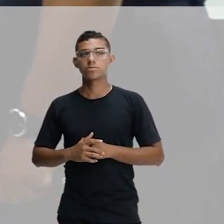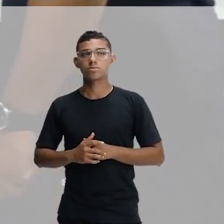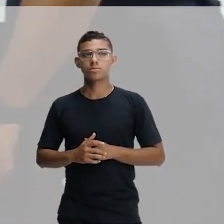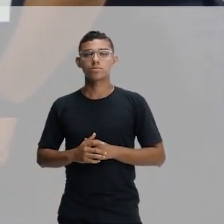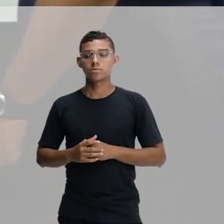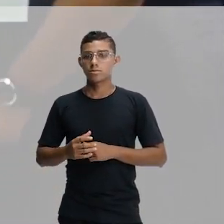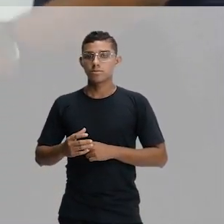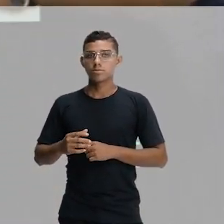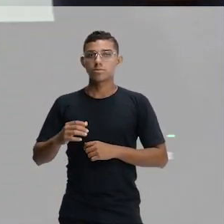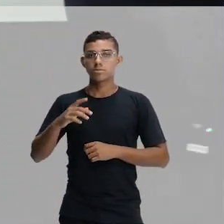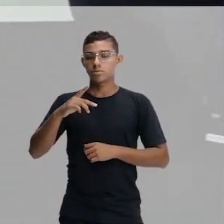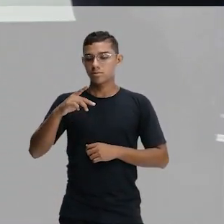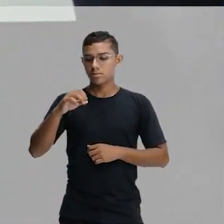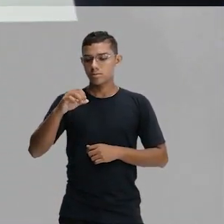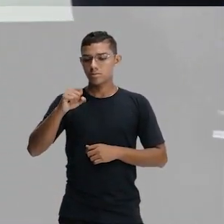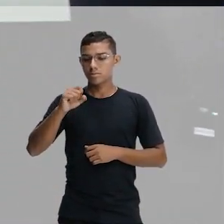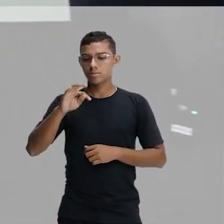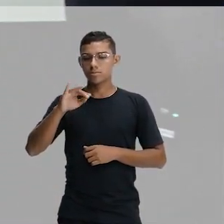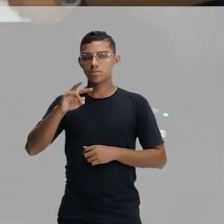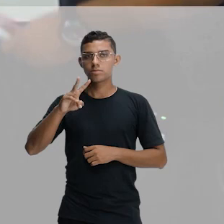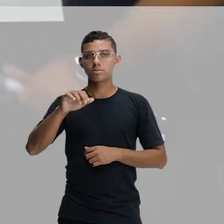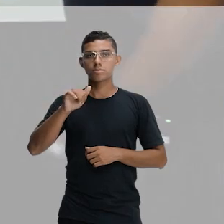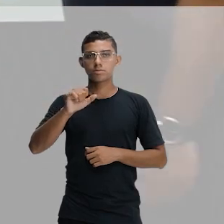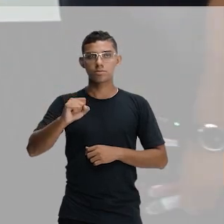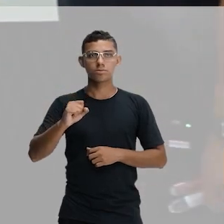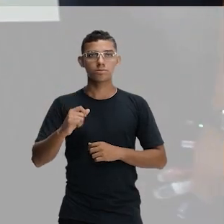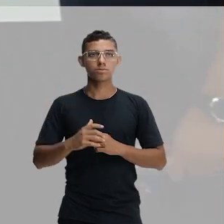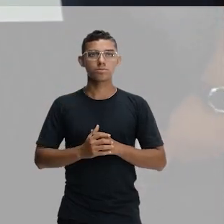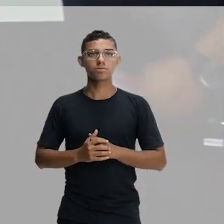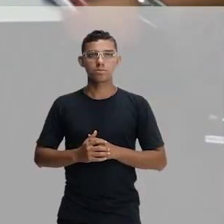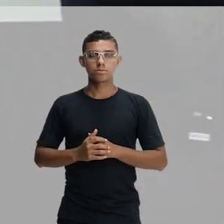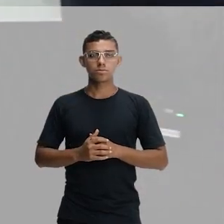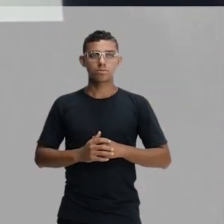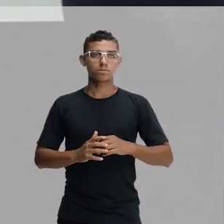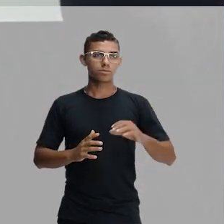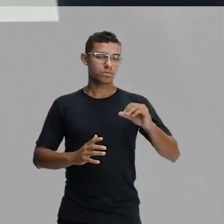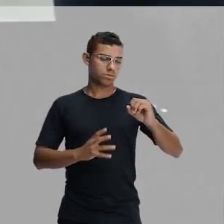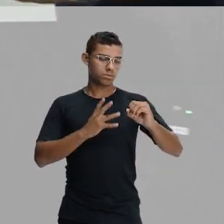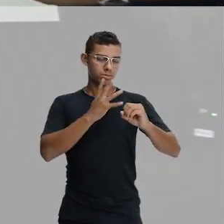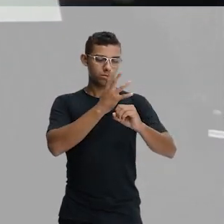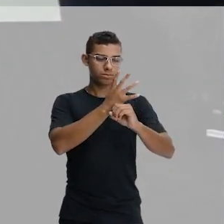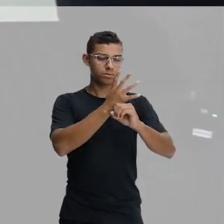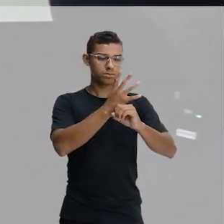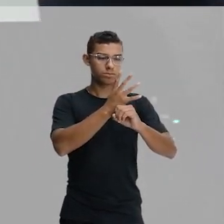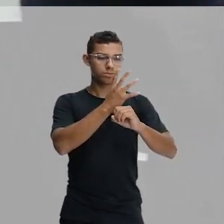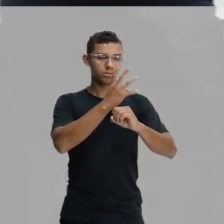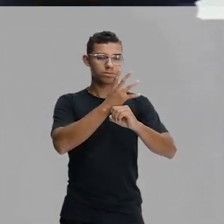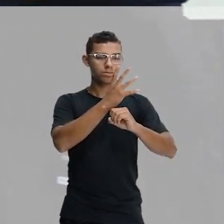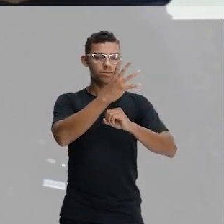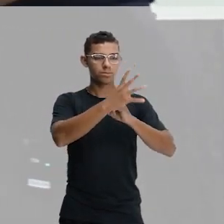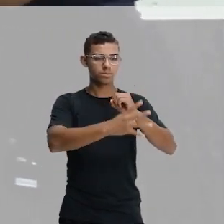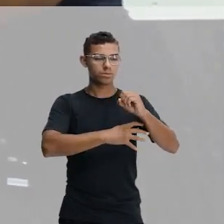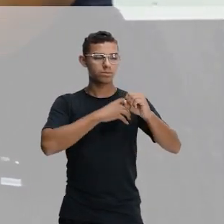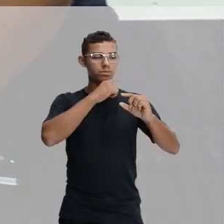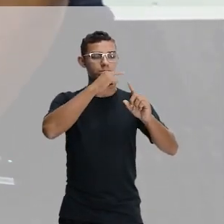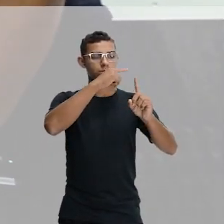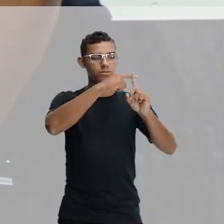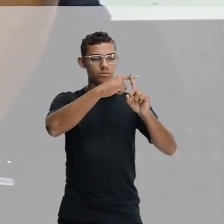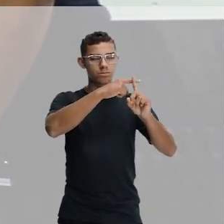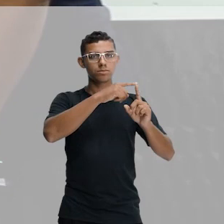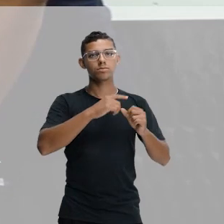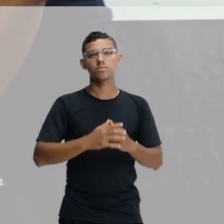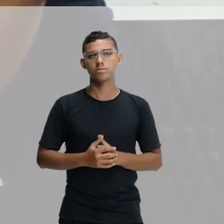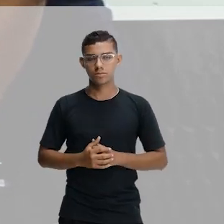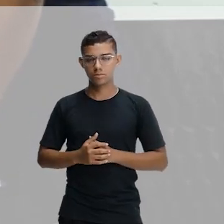nos seus estados normais, e as negativas, que são 10, elas vão se dividir por igual. Então, nós vamos ter, ó, 5 para